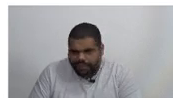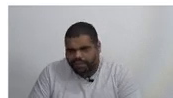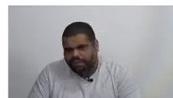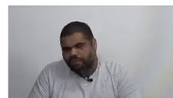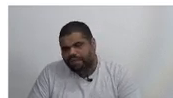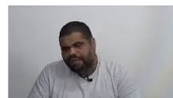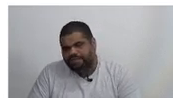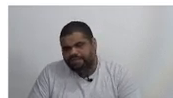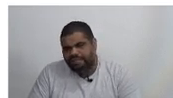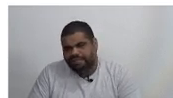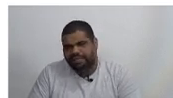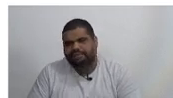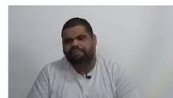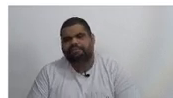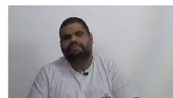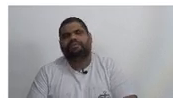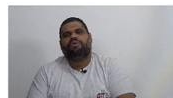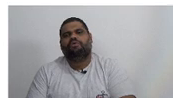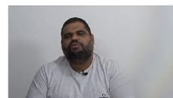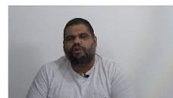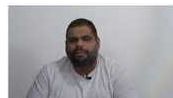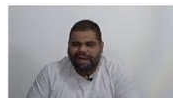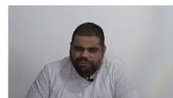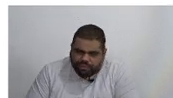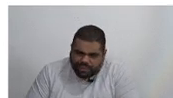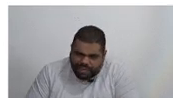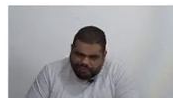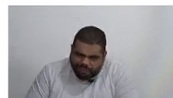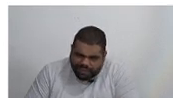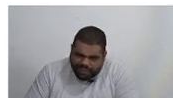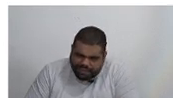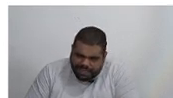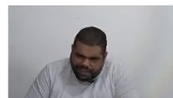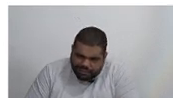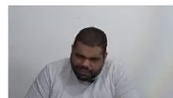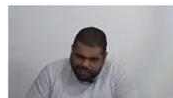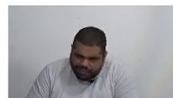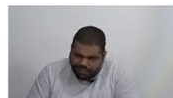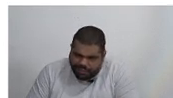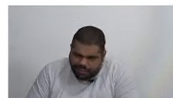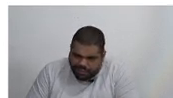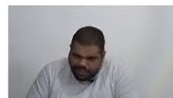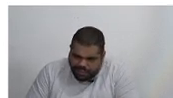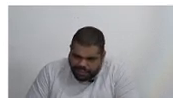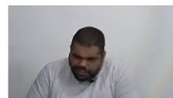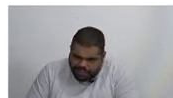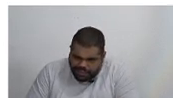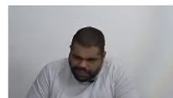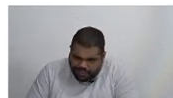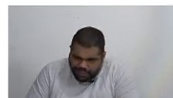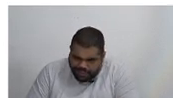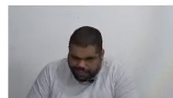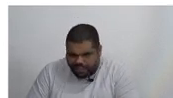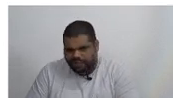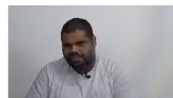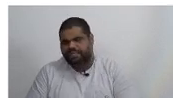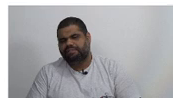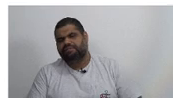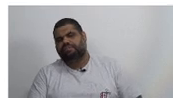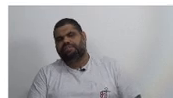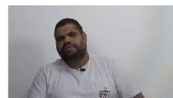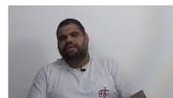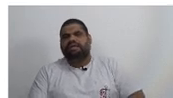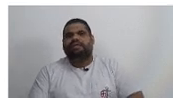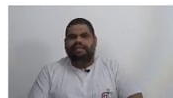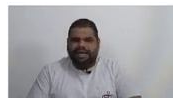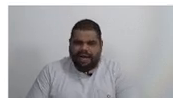Legal? Então, esse seria o formato do gráfico. Aqui, 0 e aqui, 16, que seriam as